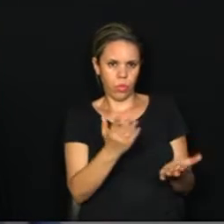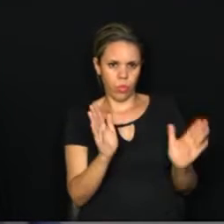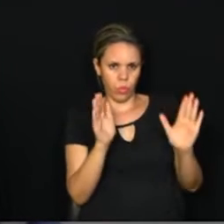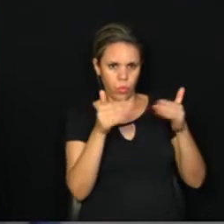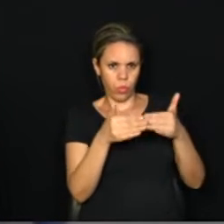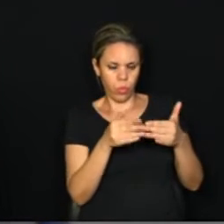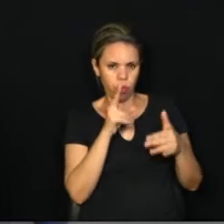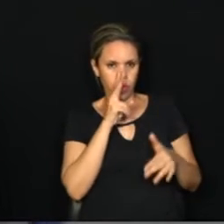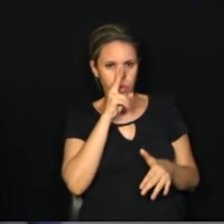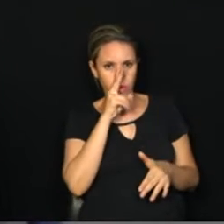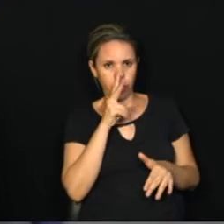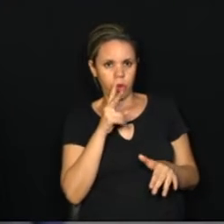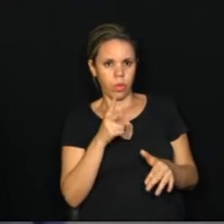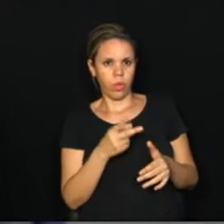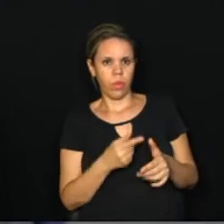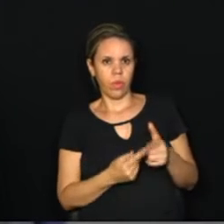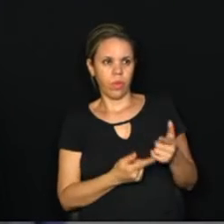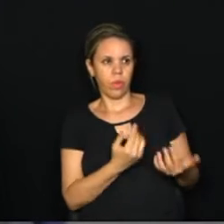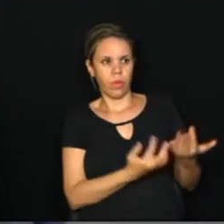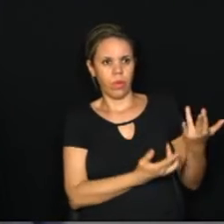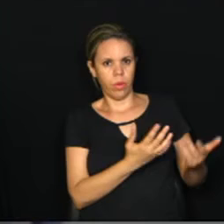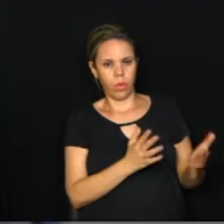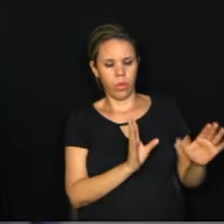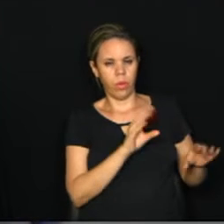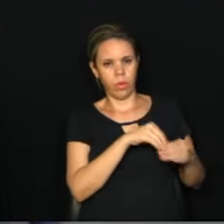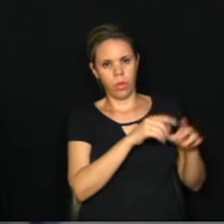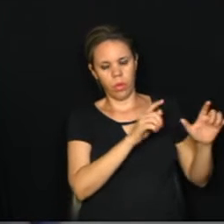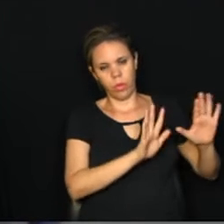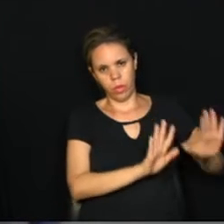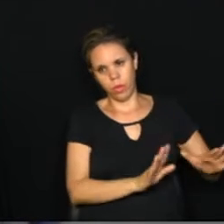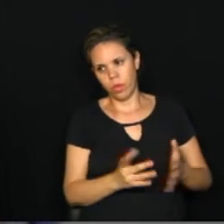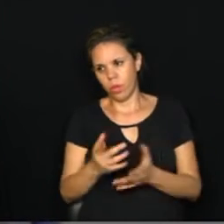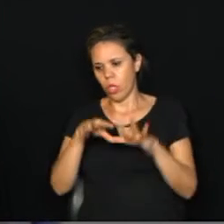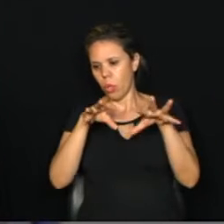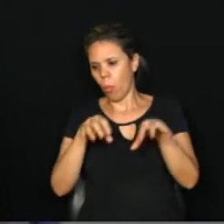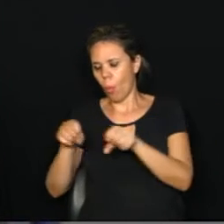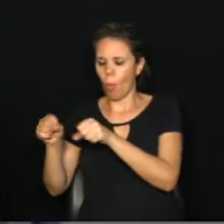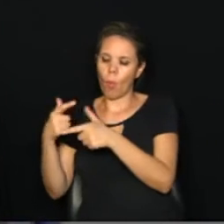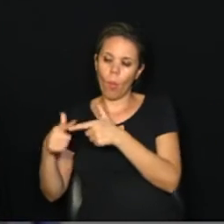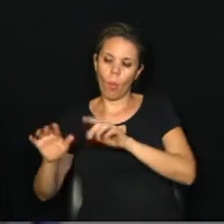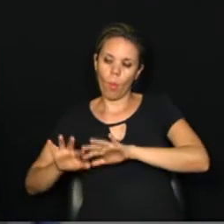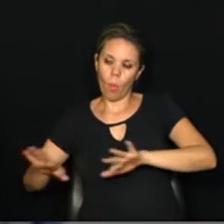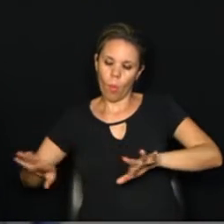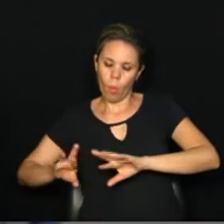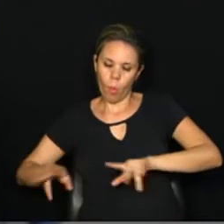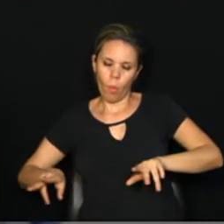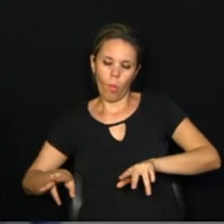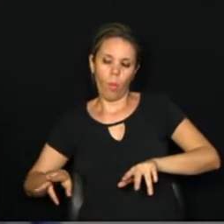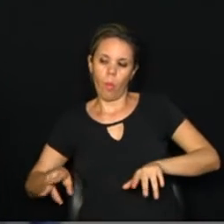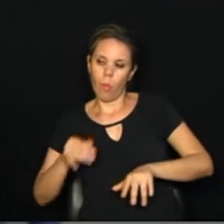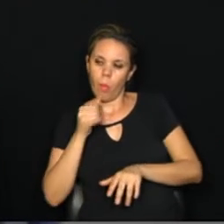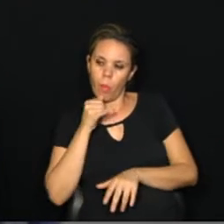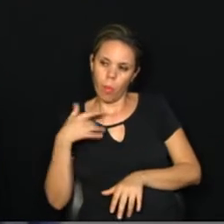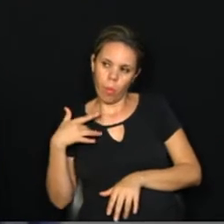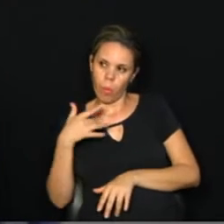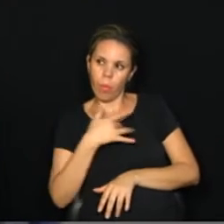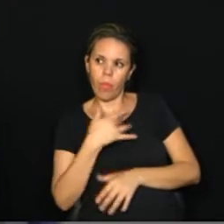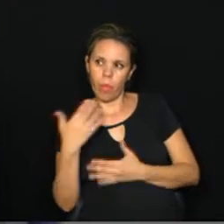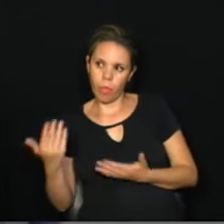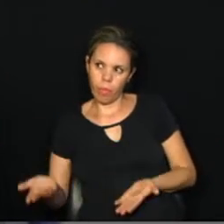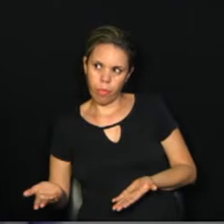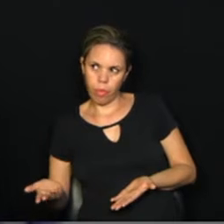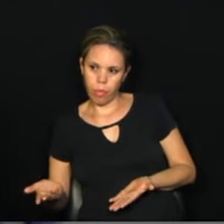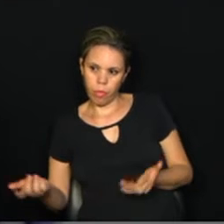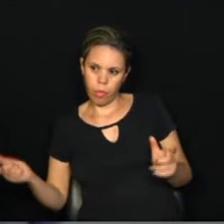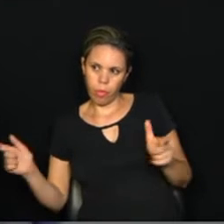muito forte na questão dos incêndios. A operação estiagem ela tem um foco na questão da saúde, a questão da